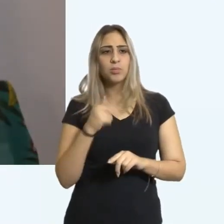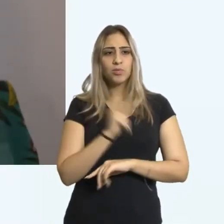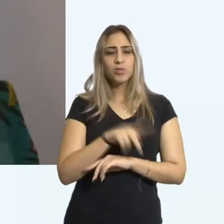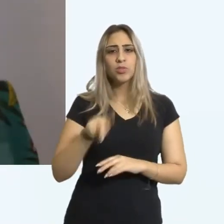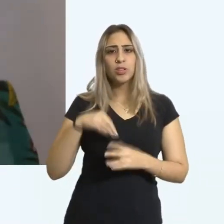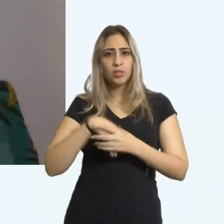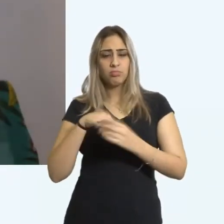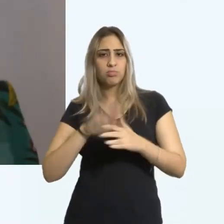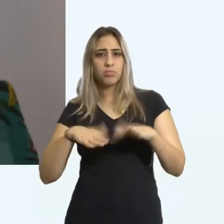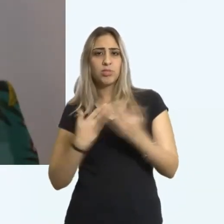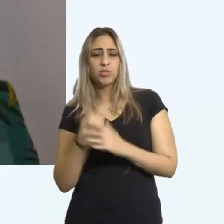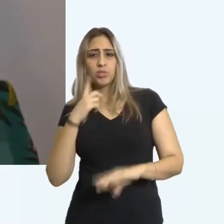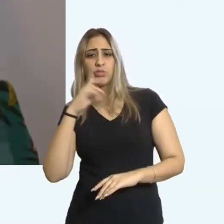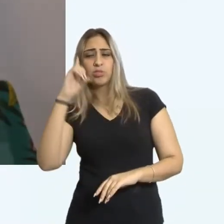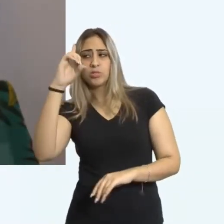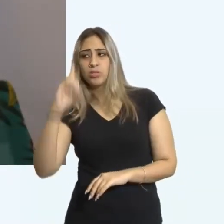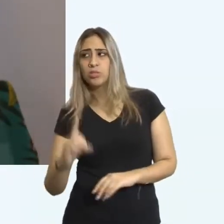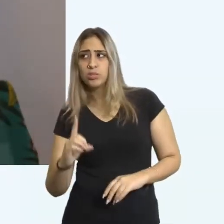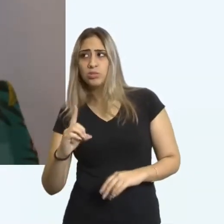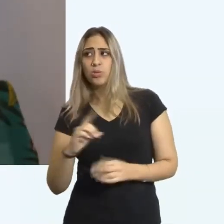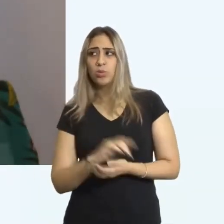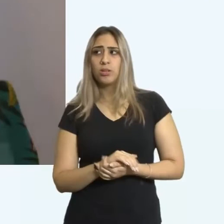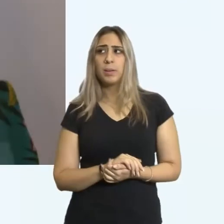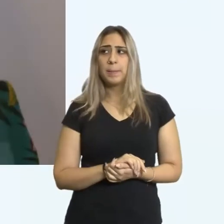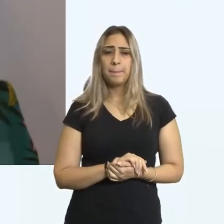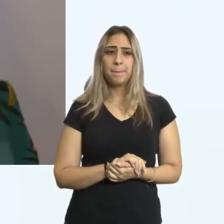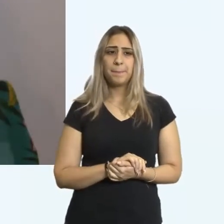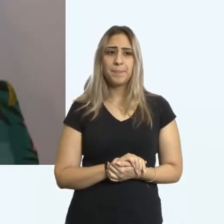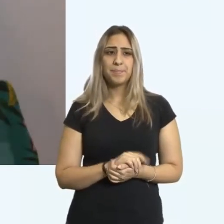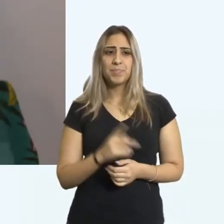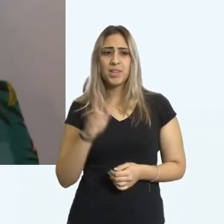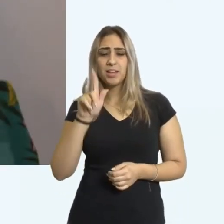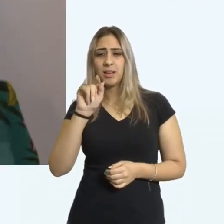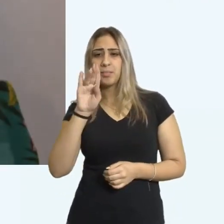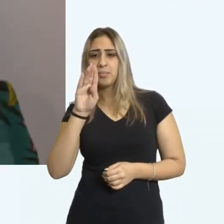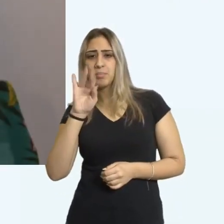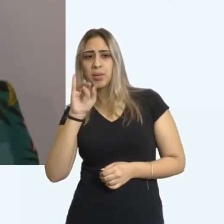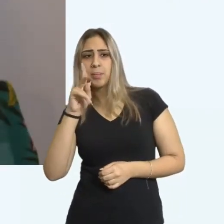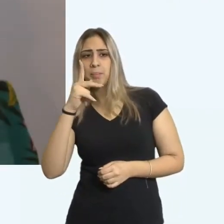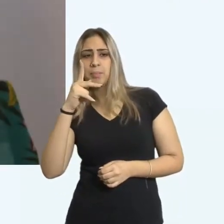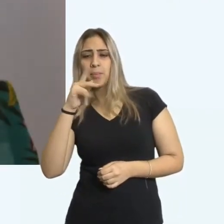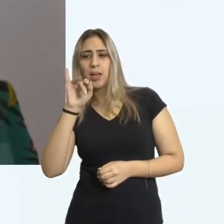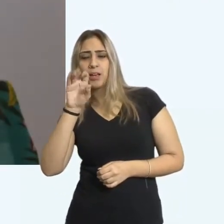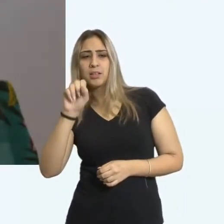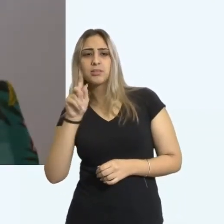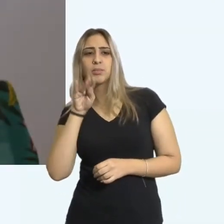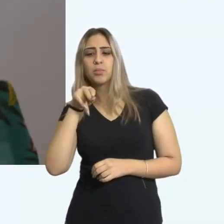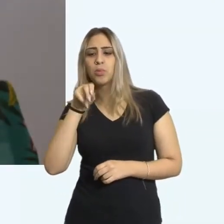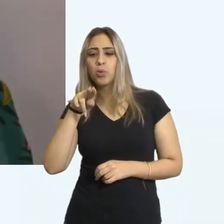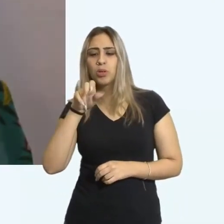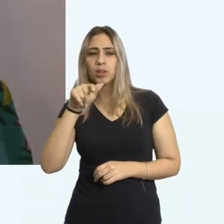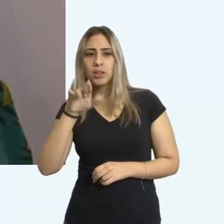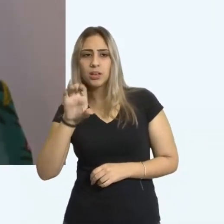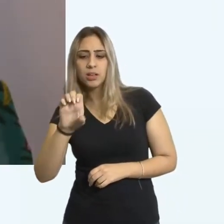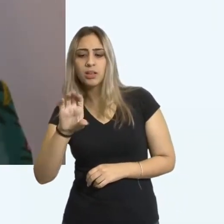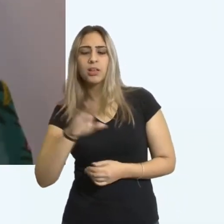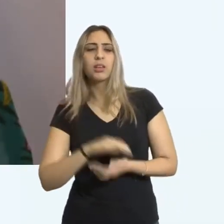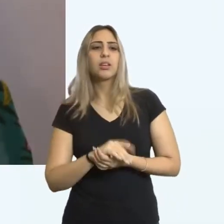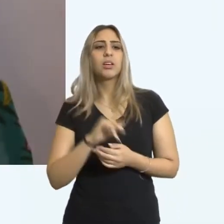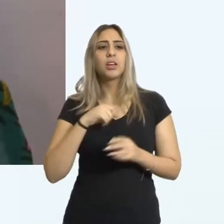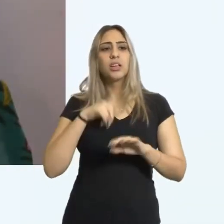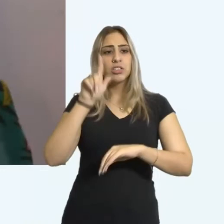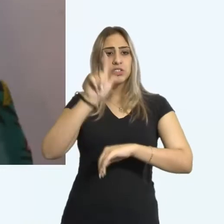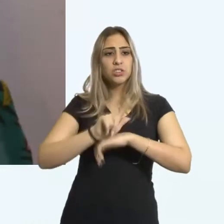fora da escola a diretora Daniela Totti Fabiana Thais Andreia pezzotti única Stefani em unir a